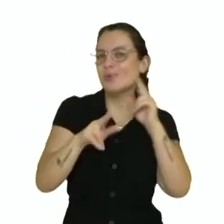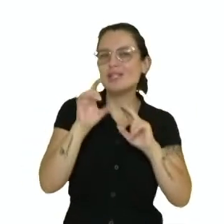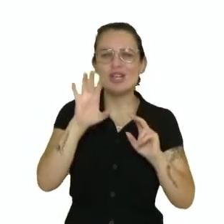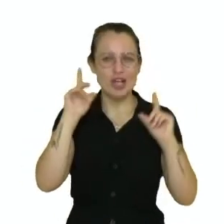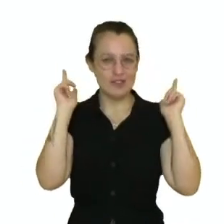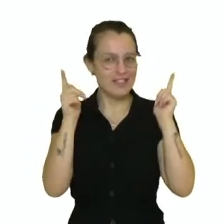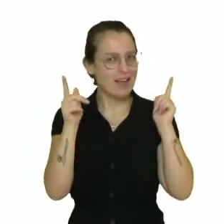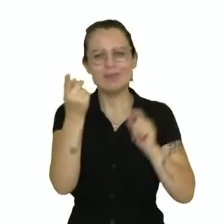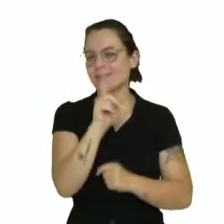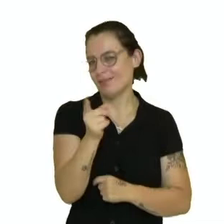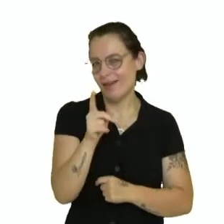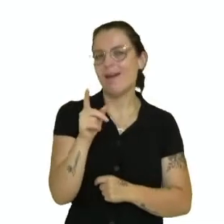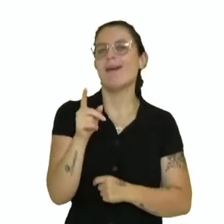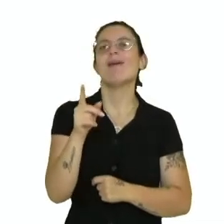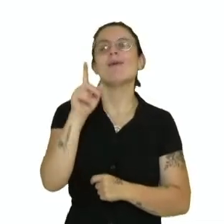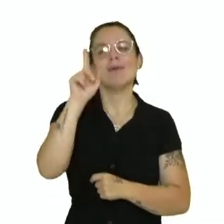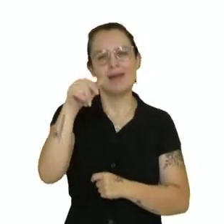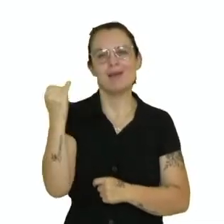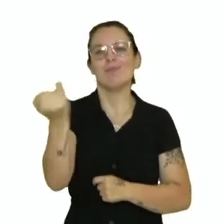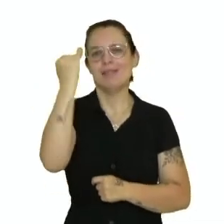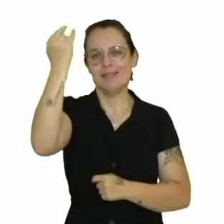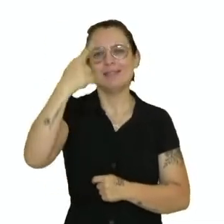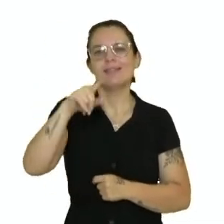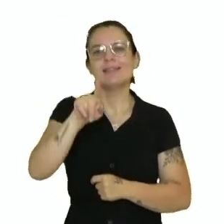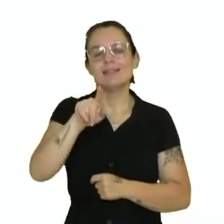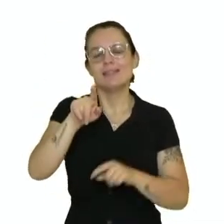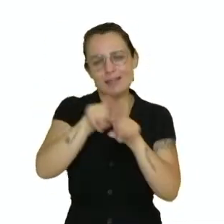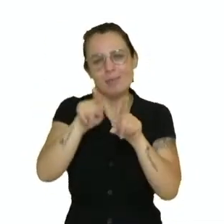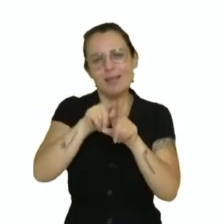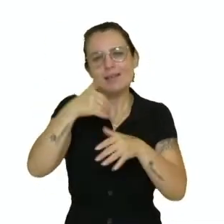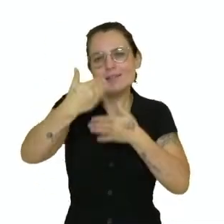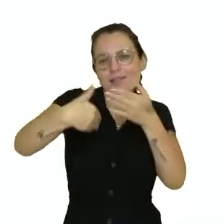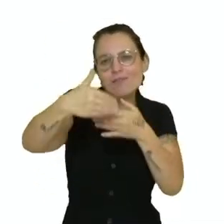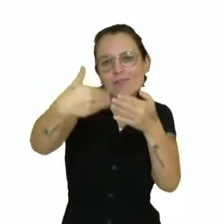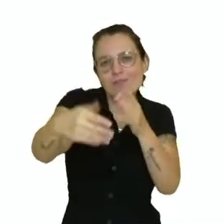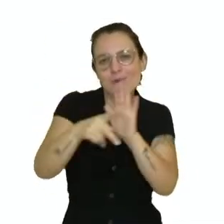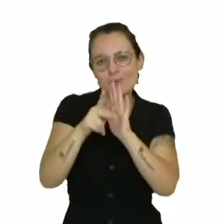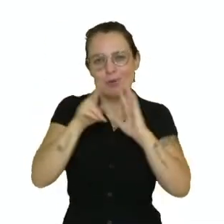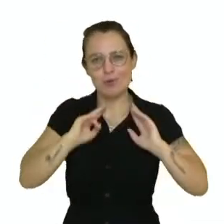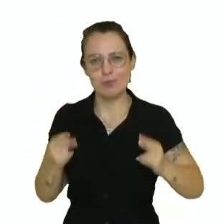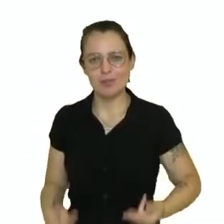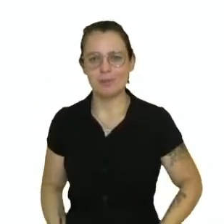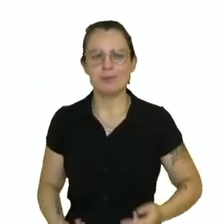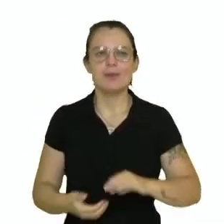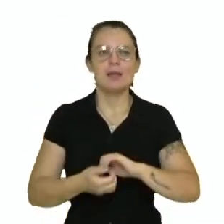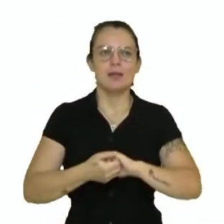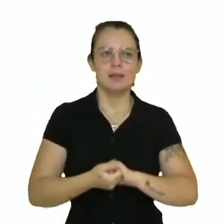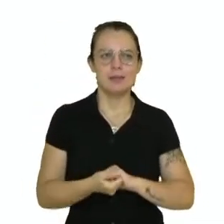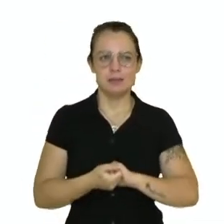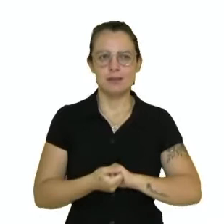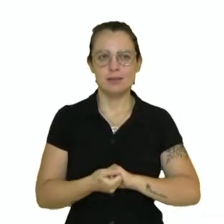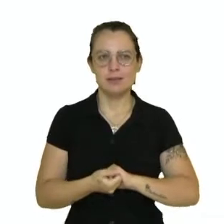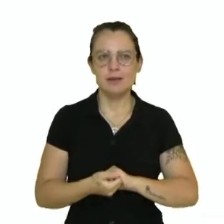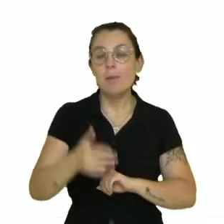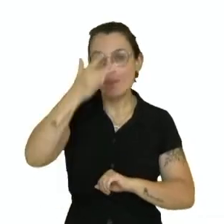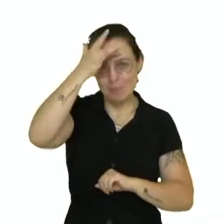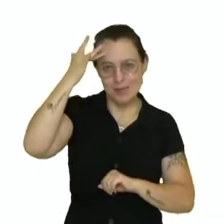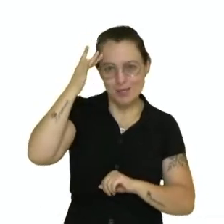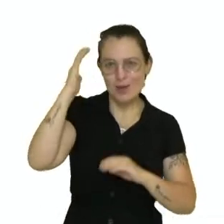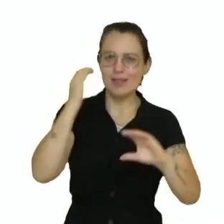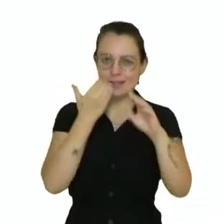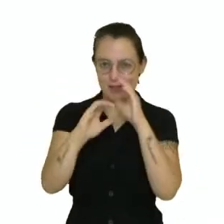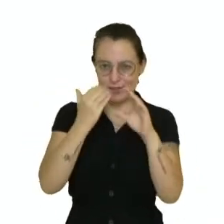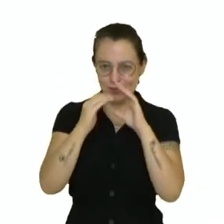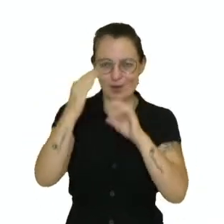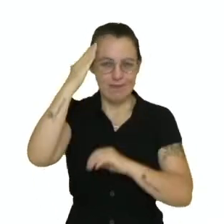musical e sonora é utilizada até hoje pelos músicos e cantores com o intuito de descobrir e criar